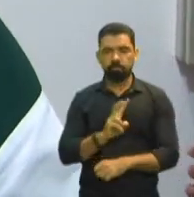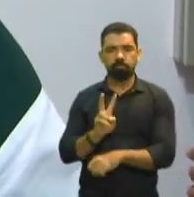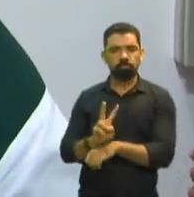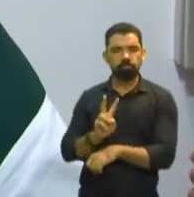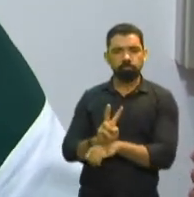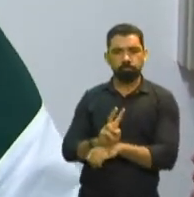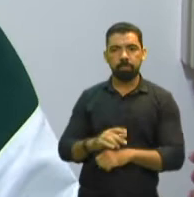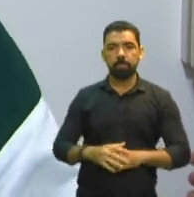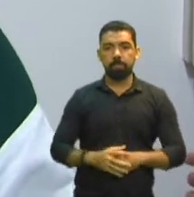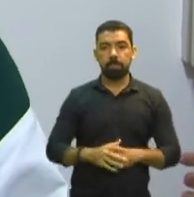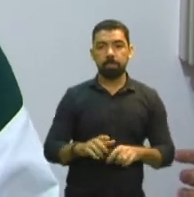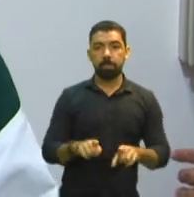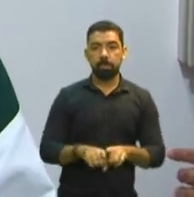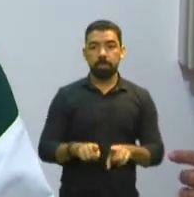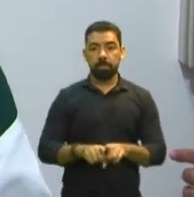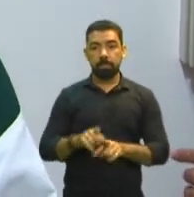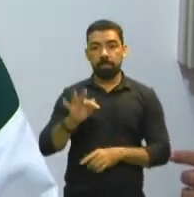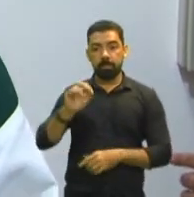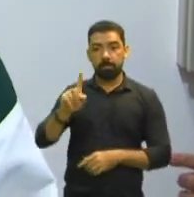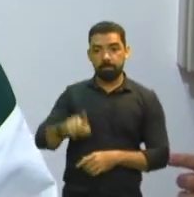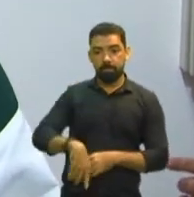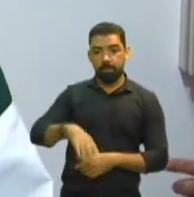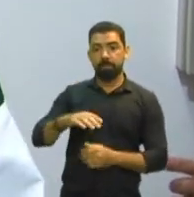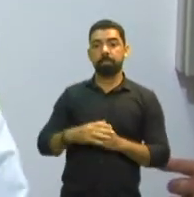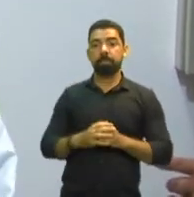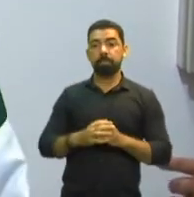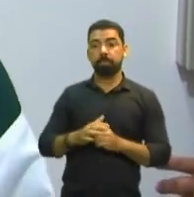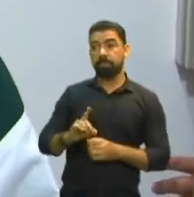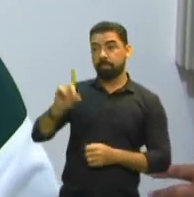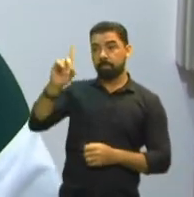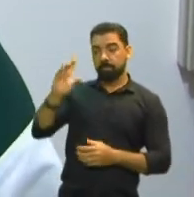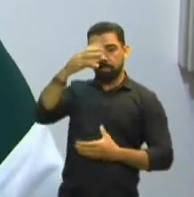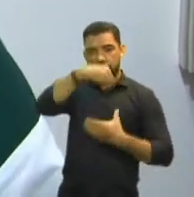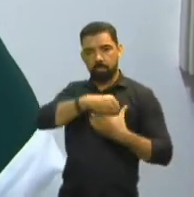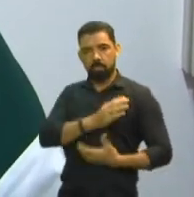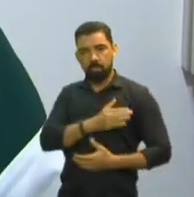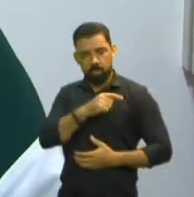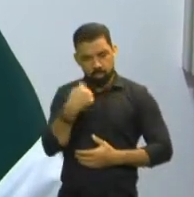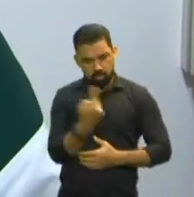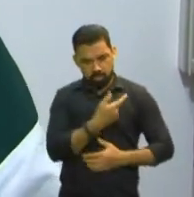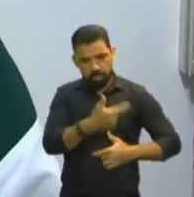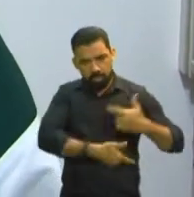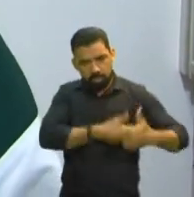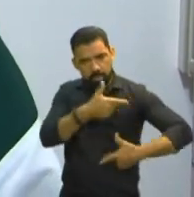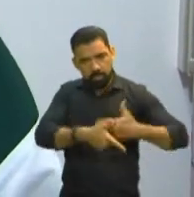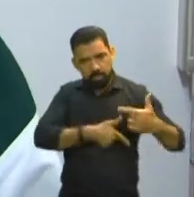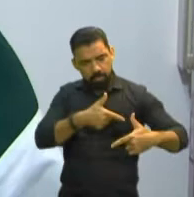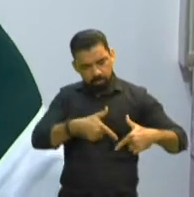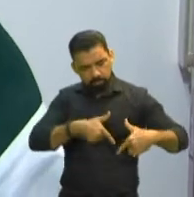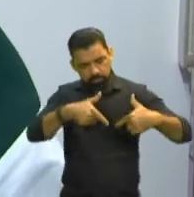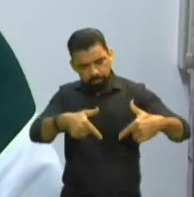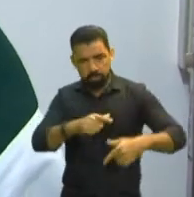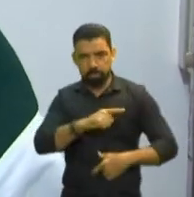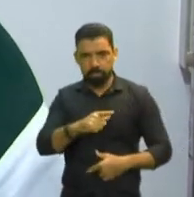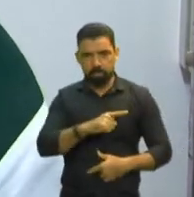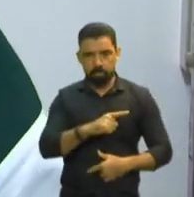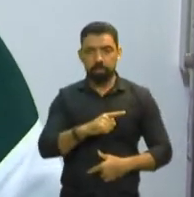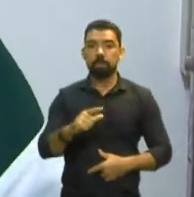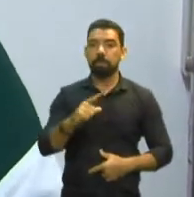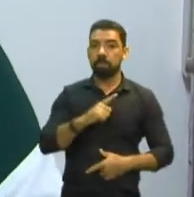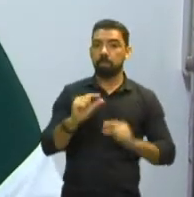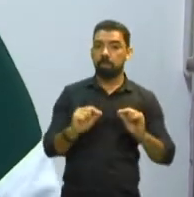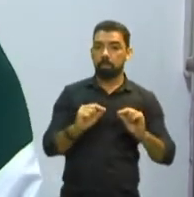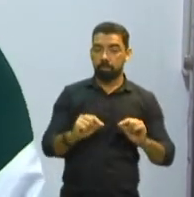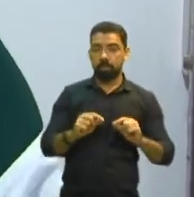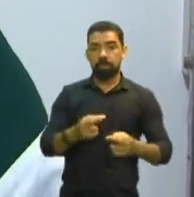e com fé em Deus no coração, fazendo um bom trabalho, com dedicação, com responsabilidade, nós